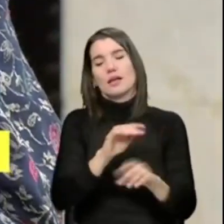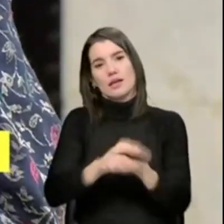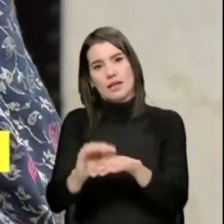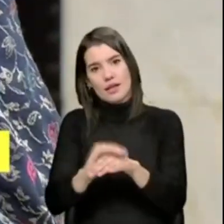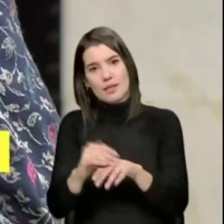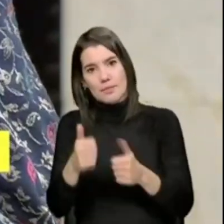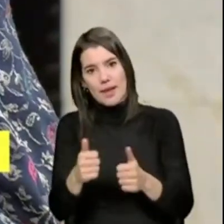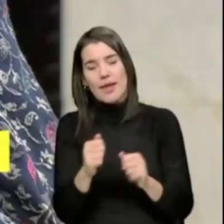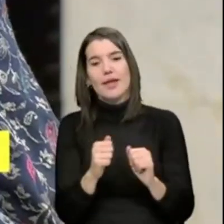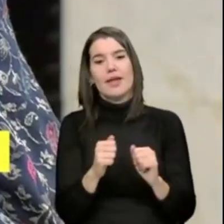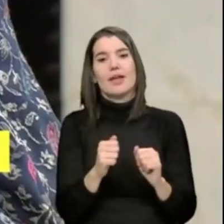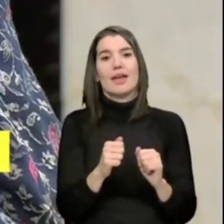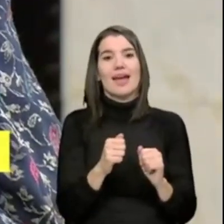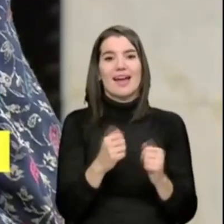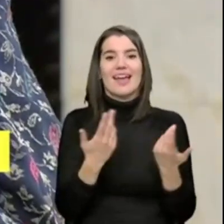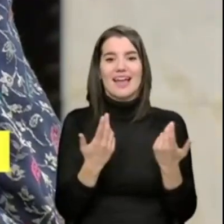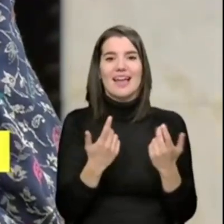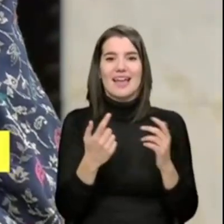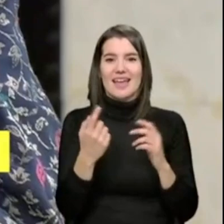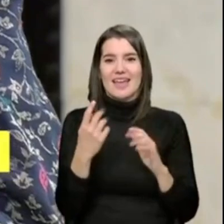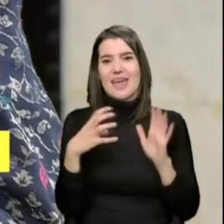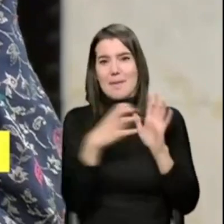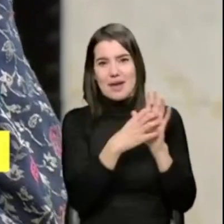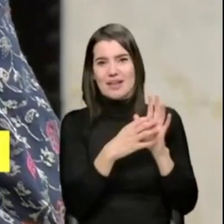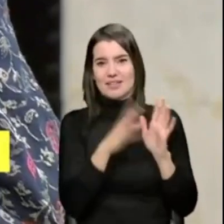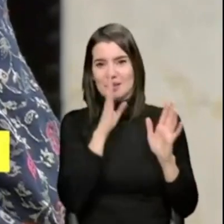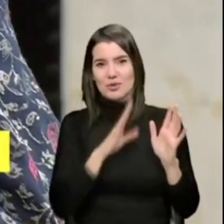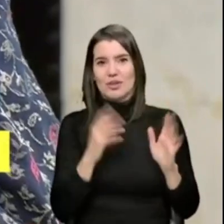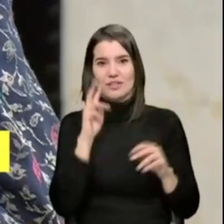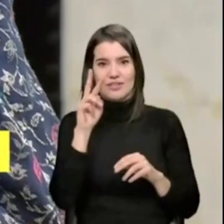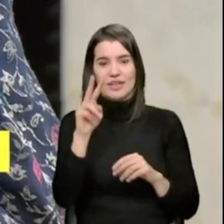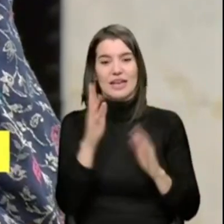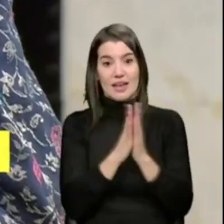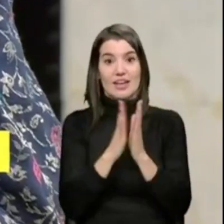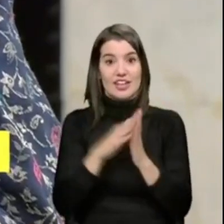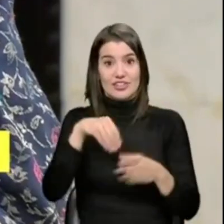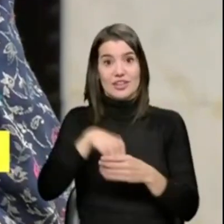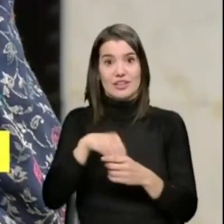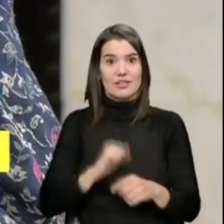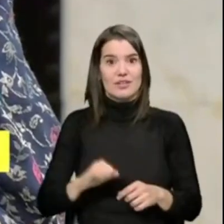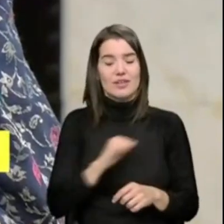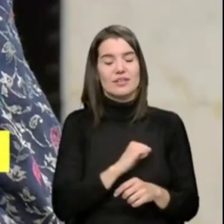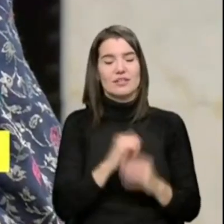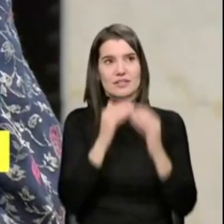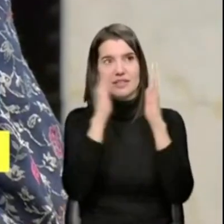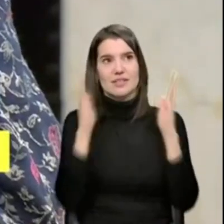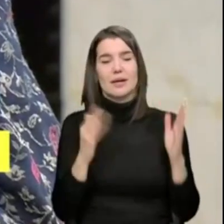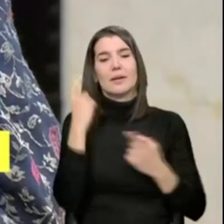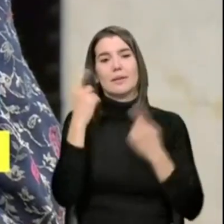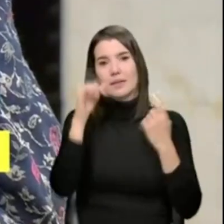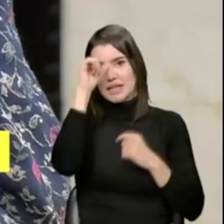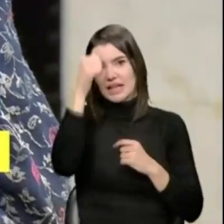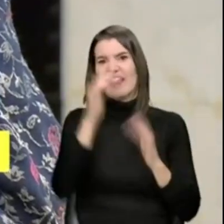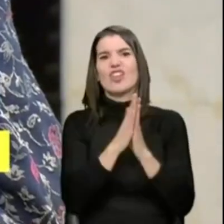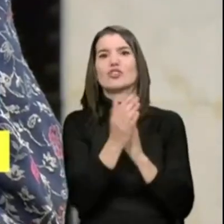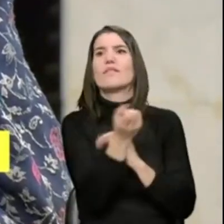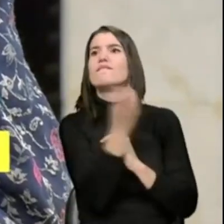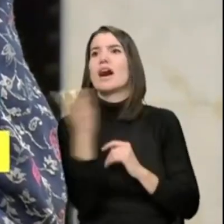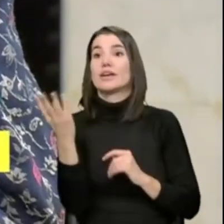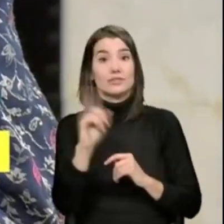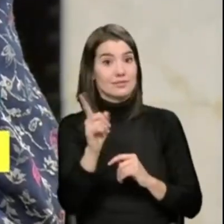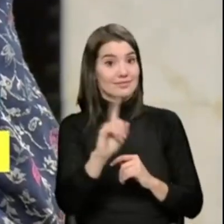imagens que nós estamos habituados a ver nas nossas igrejas faz-nos pensar que o hinduísmo é politeísta. Não é,